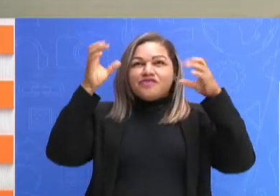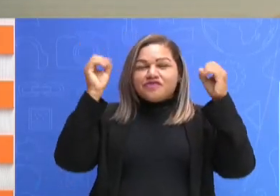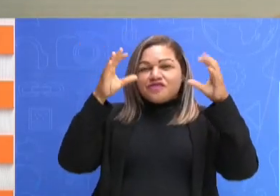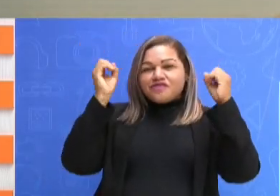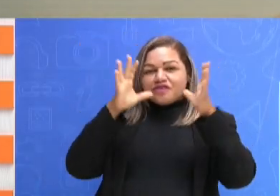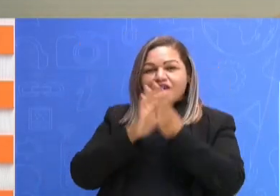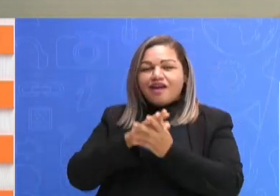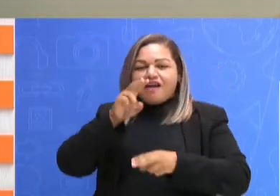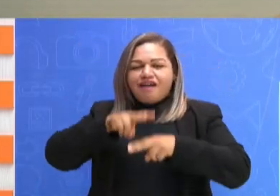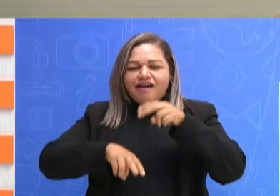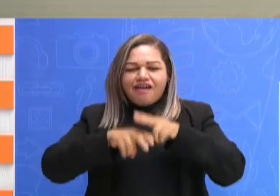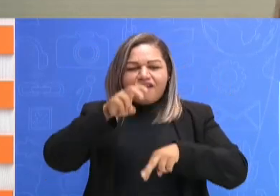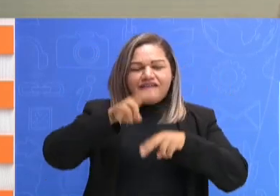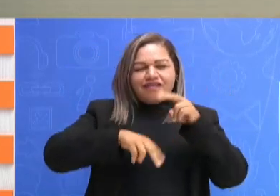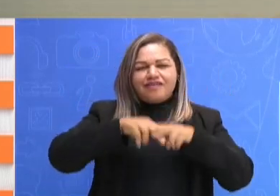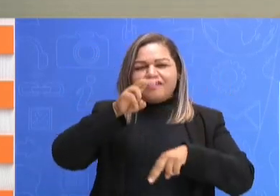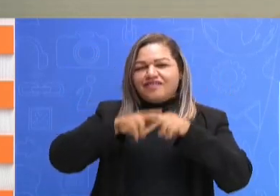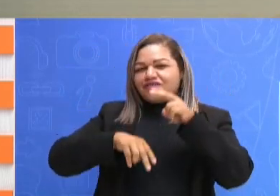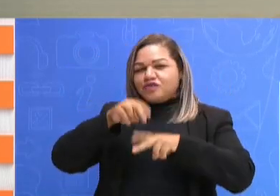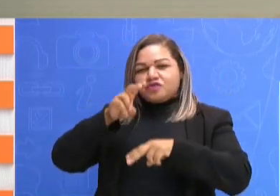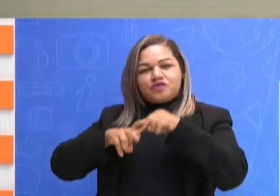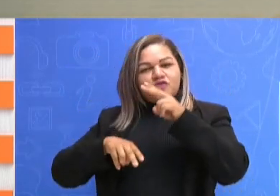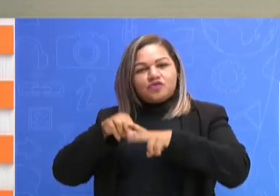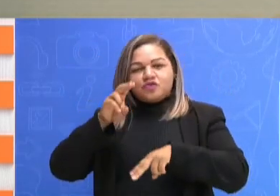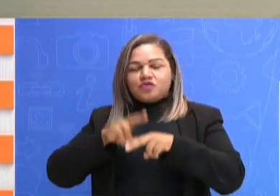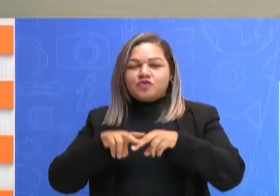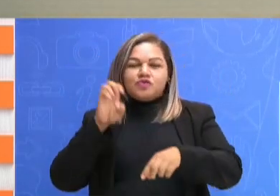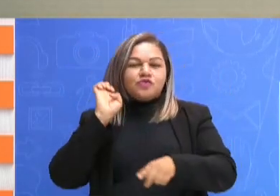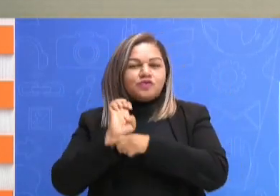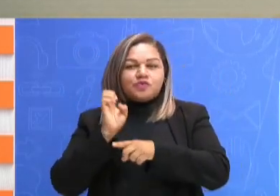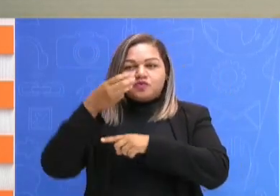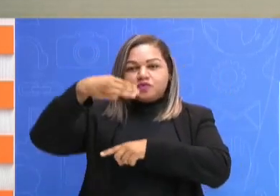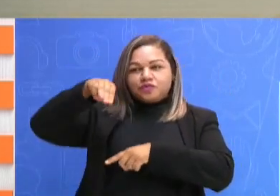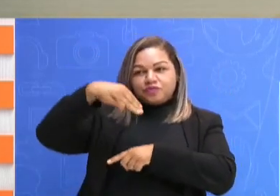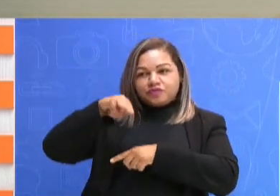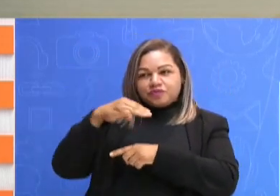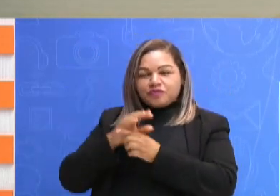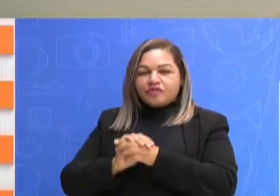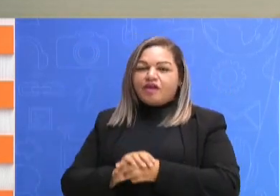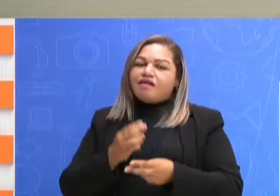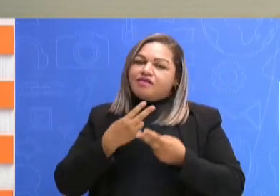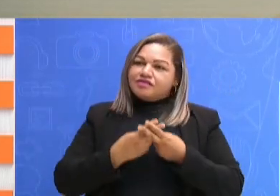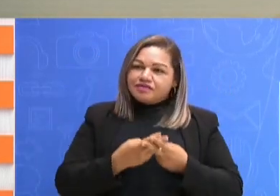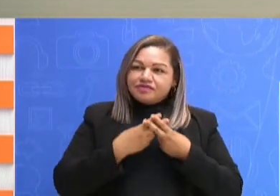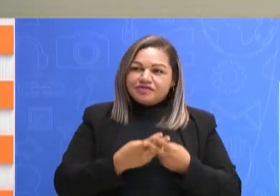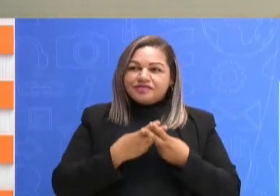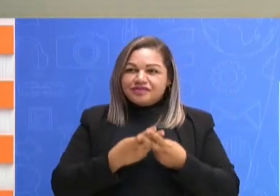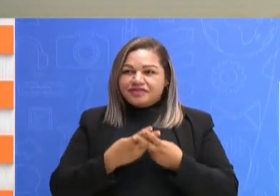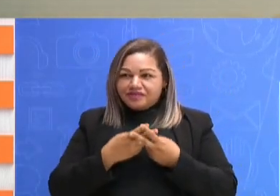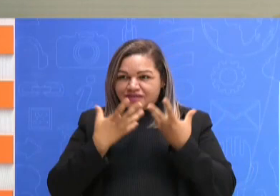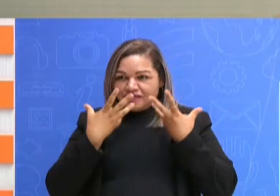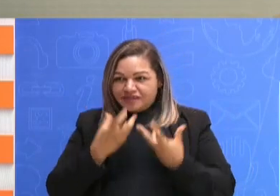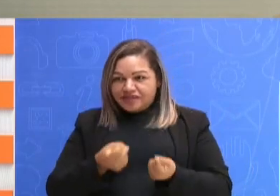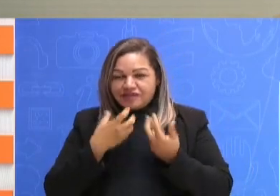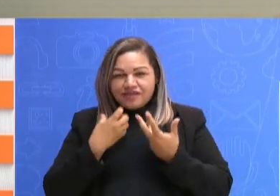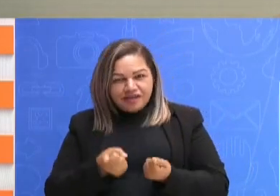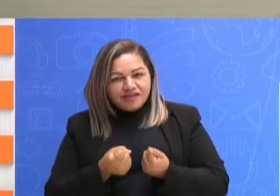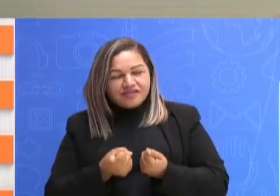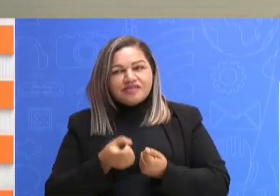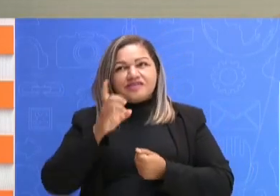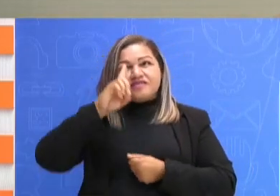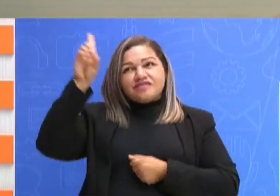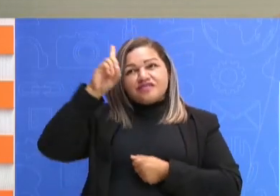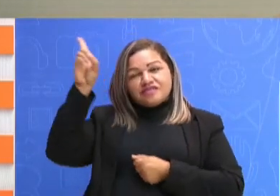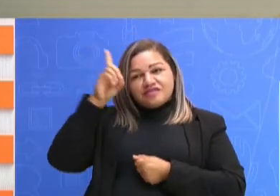ao nosso São João, que era o melhor e maior São João do estado do Maranhão. Vamos com paciência, aceitando aquilo que